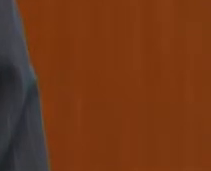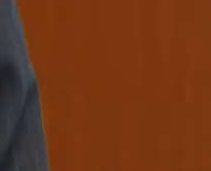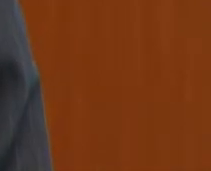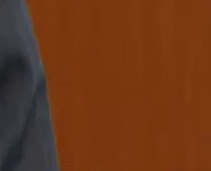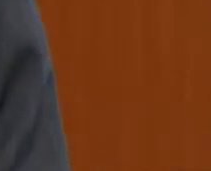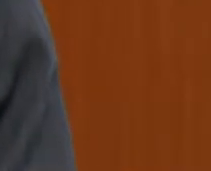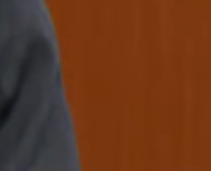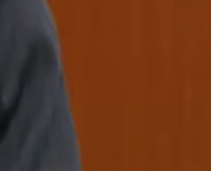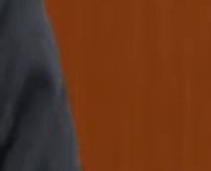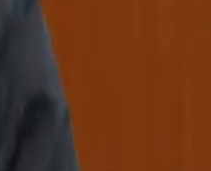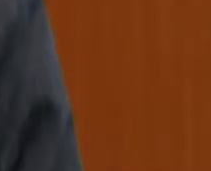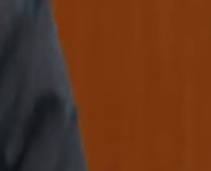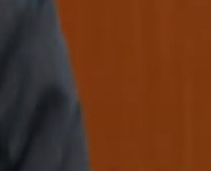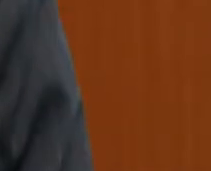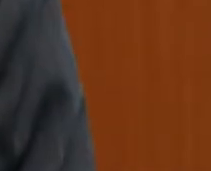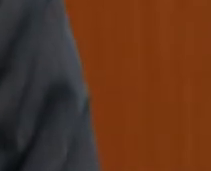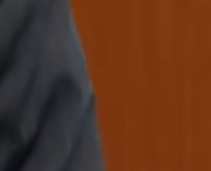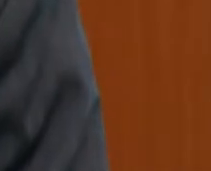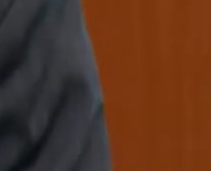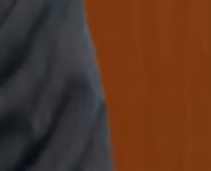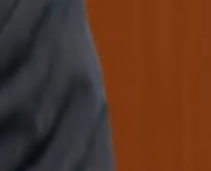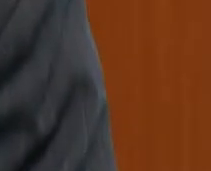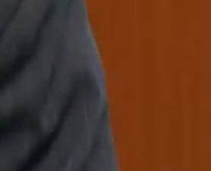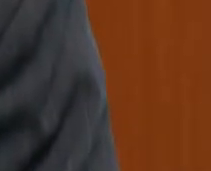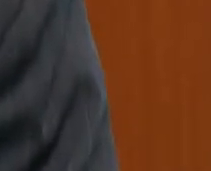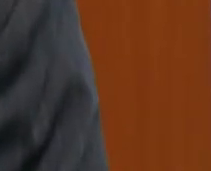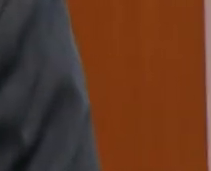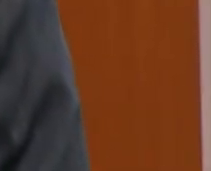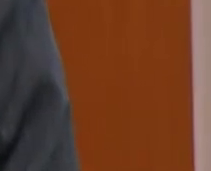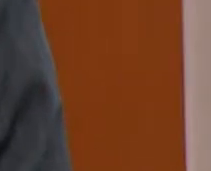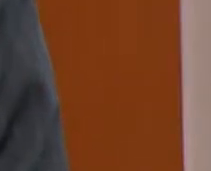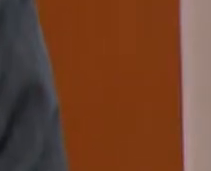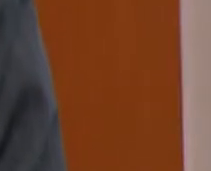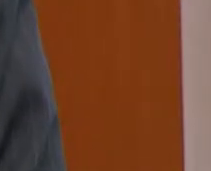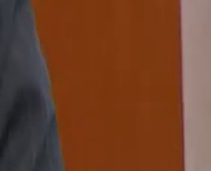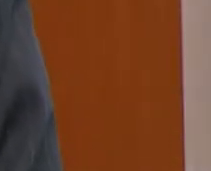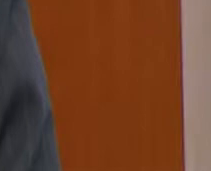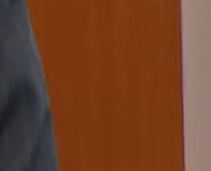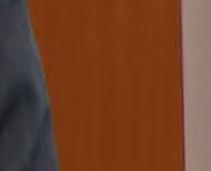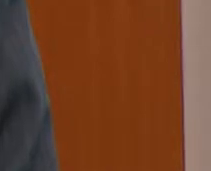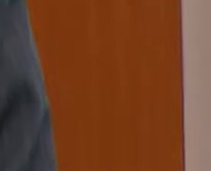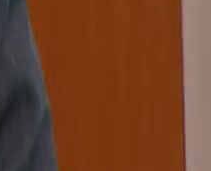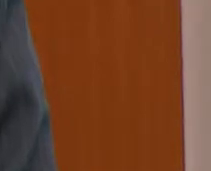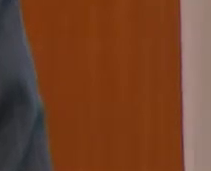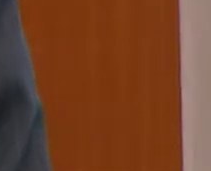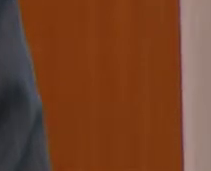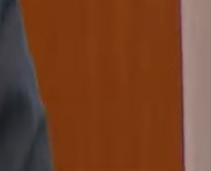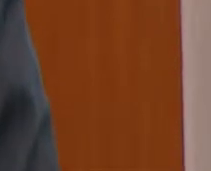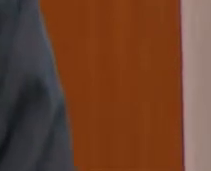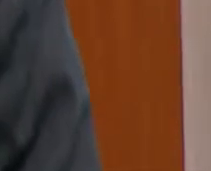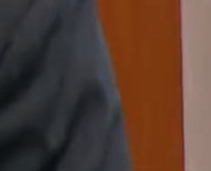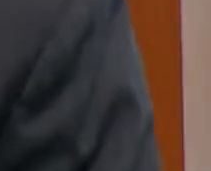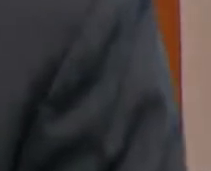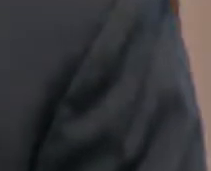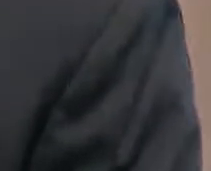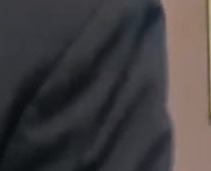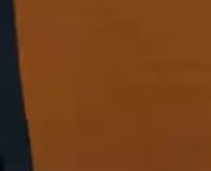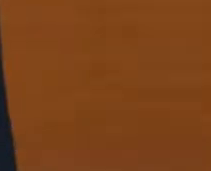de Óleos Sorocaba. Então, muito obrigado pela homenagem. Fico muito aqui emocionado em estar aqui.